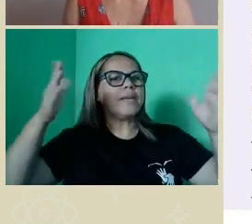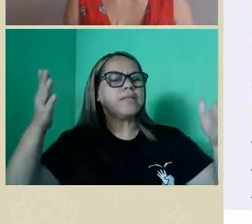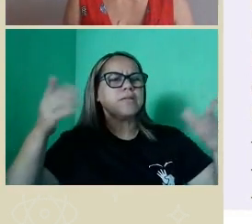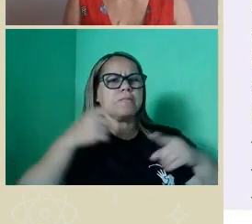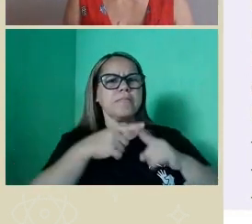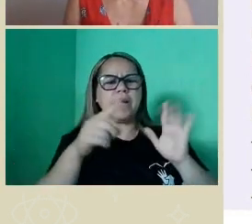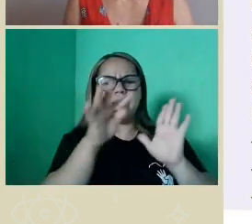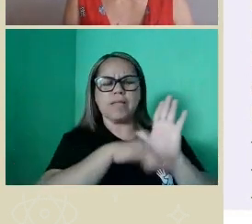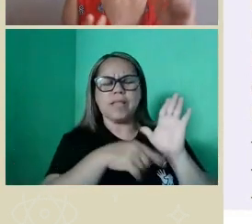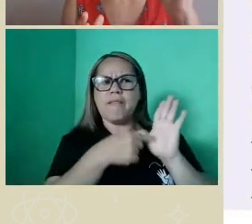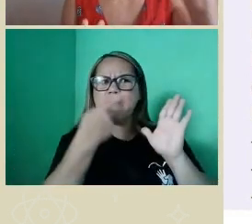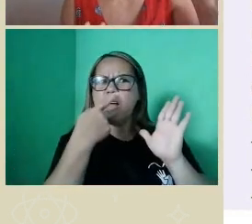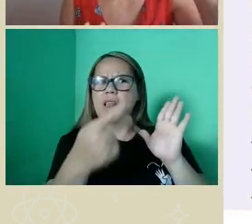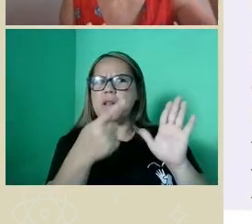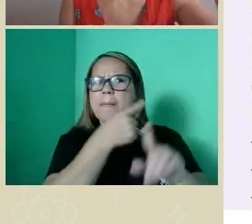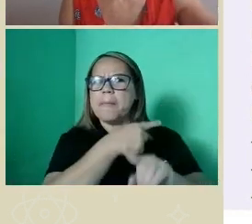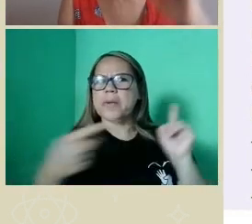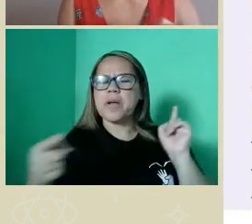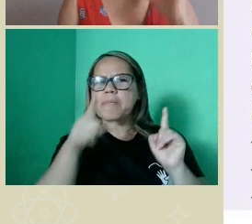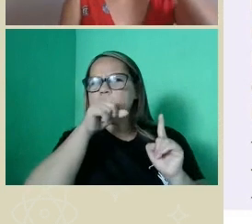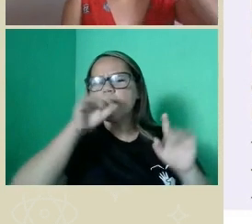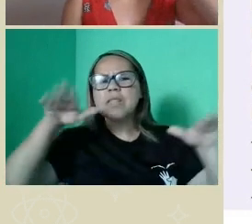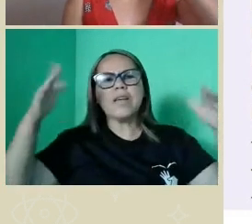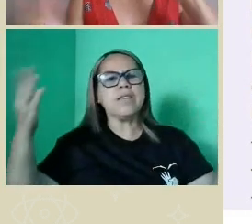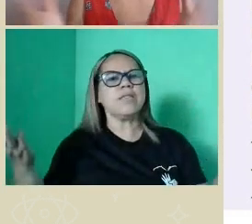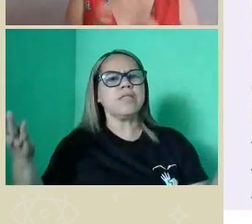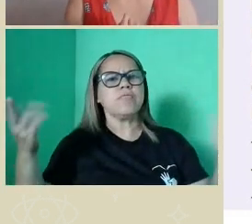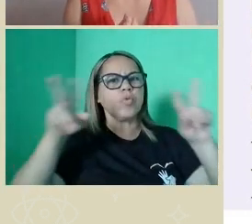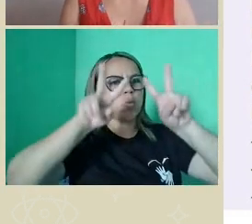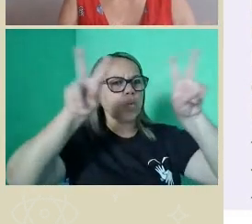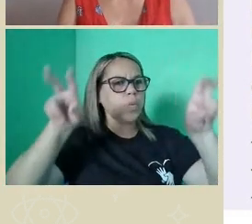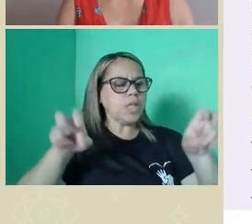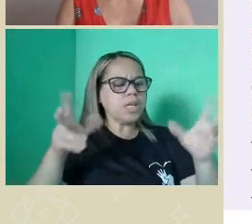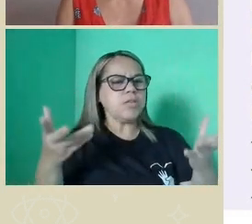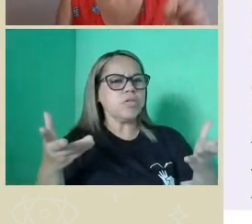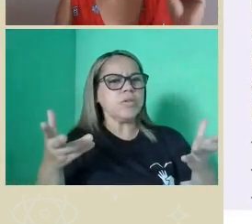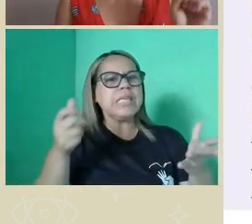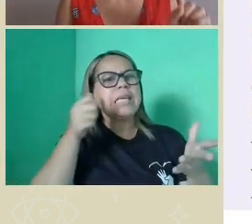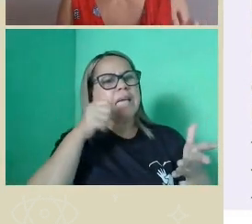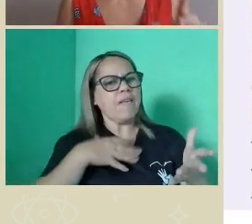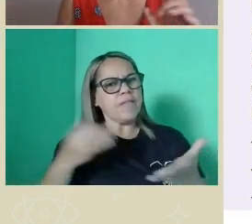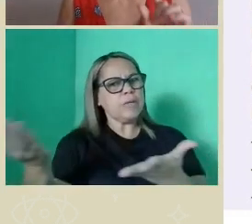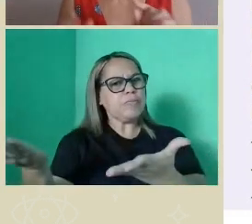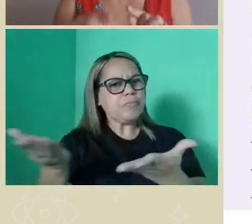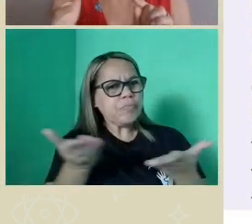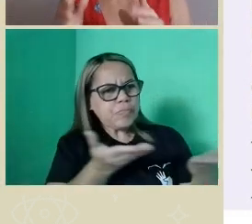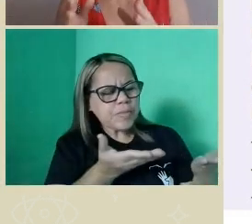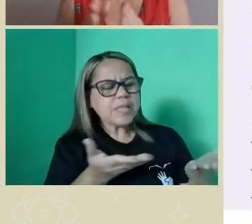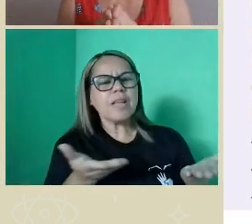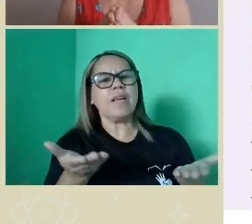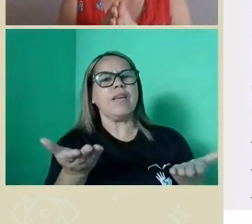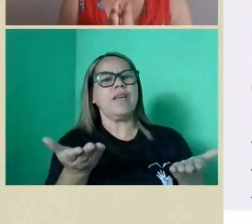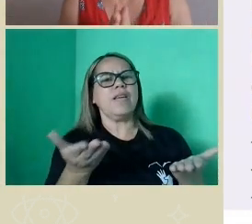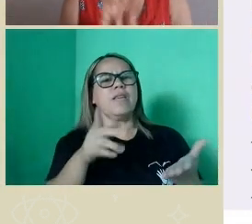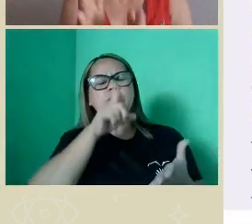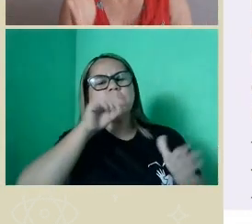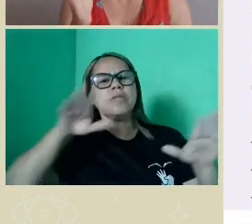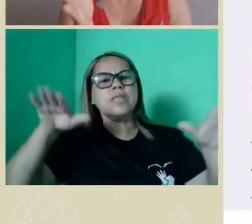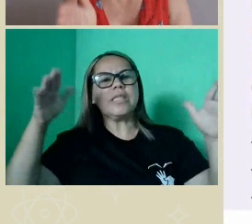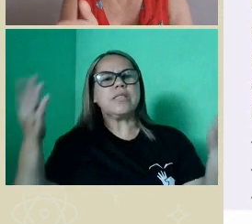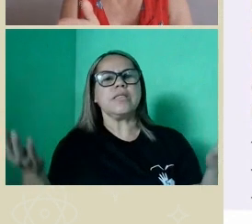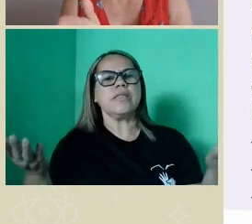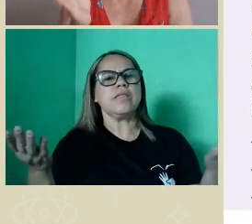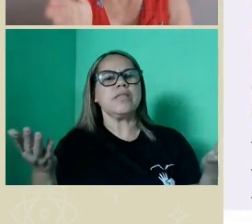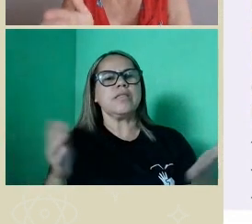pássaros proibidos lá no título e ela traz os pássaros os sensores quer dizer os